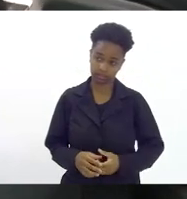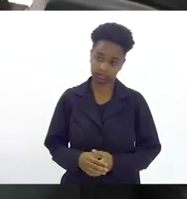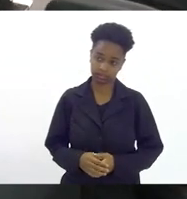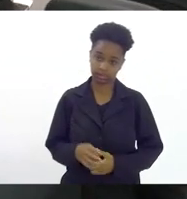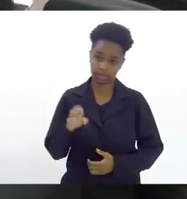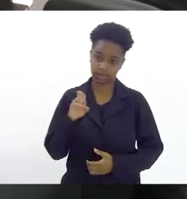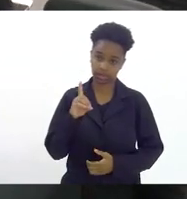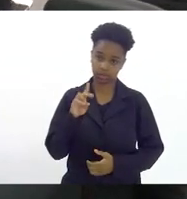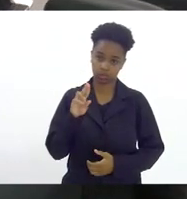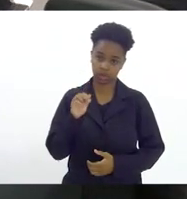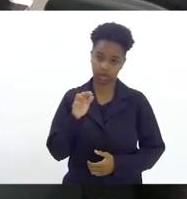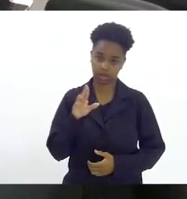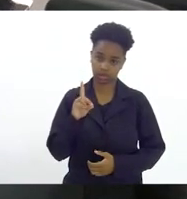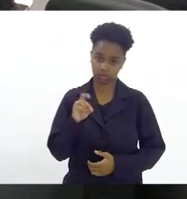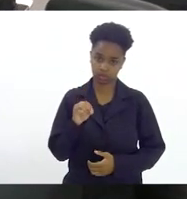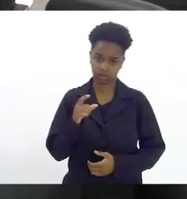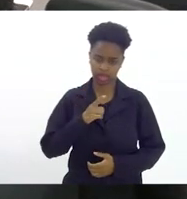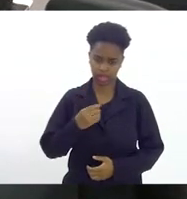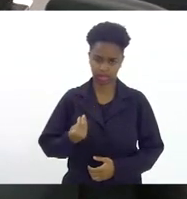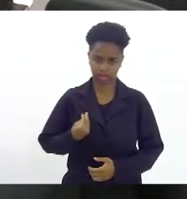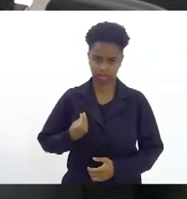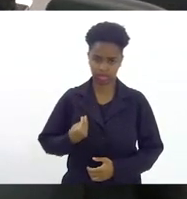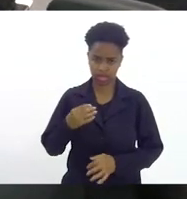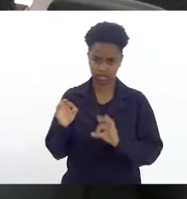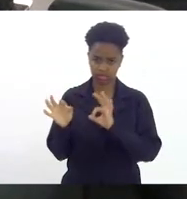Dr Eduardo Prado online